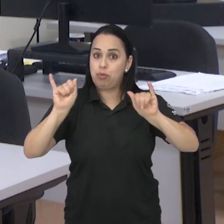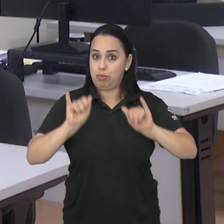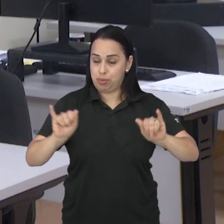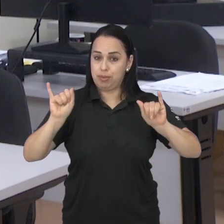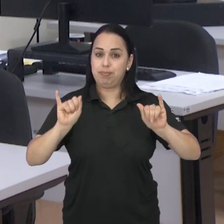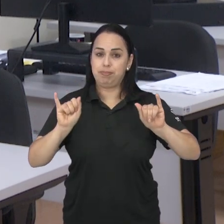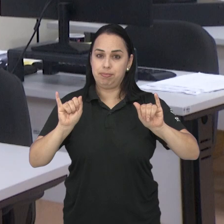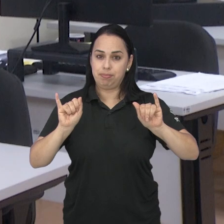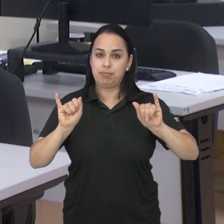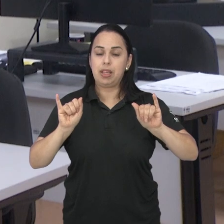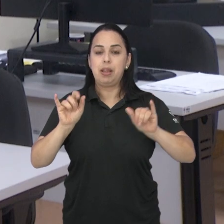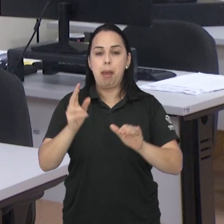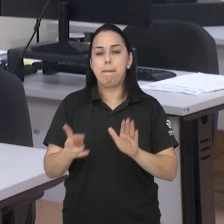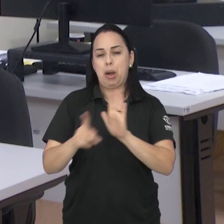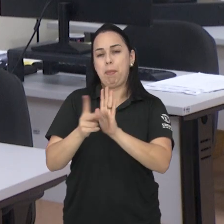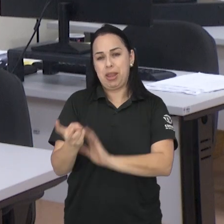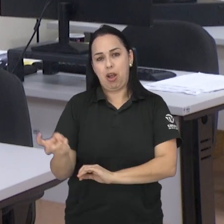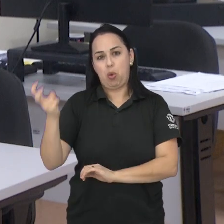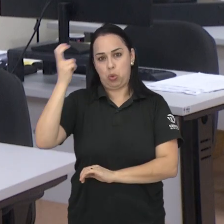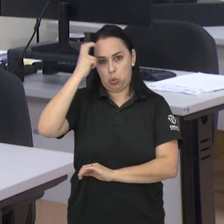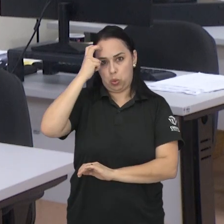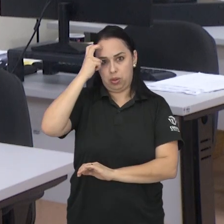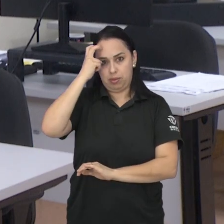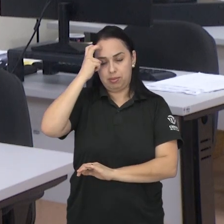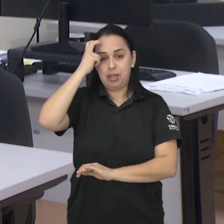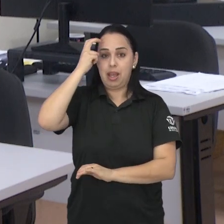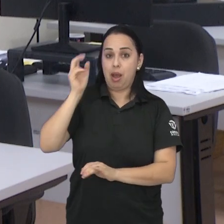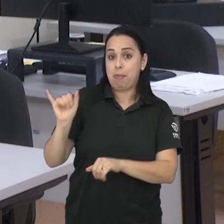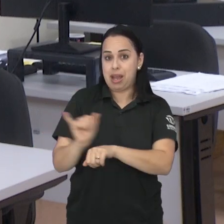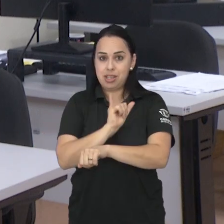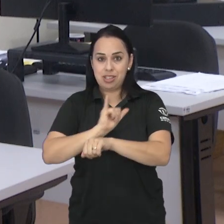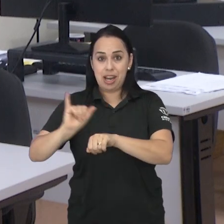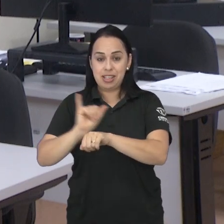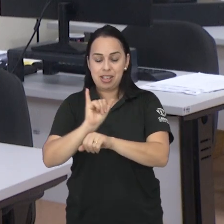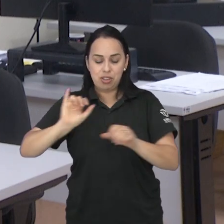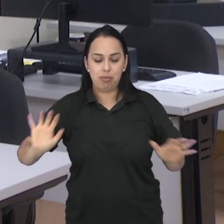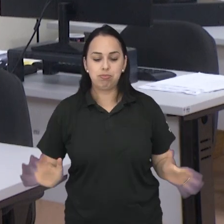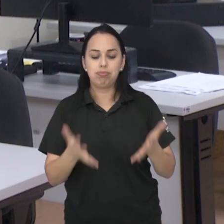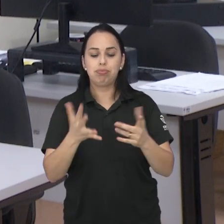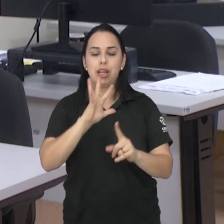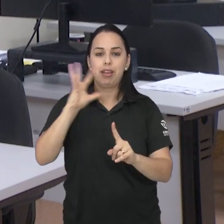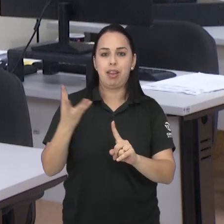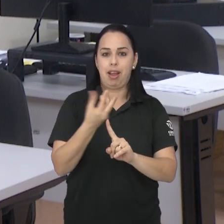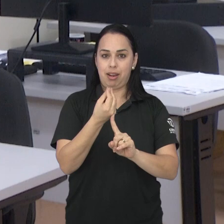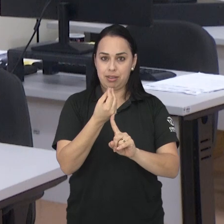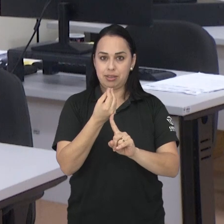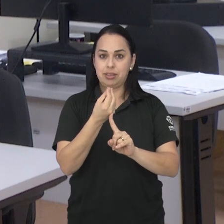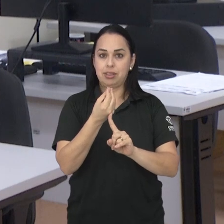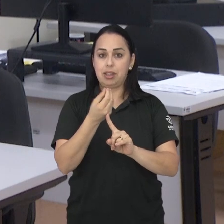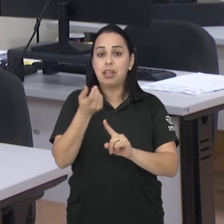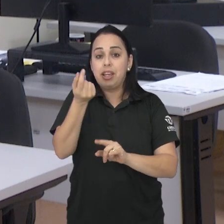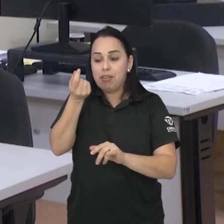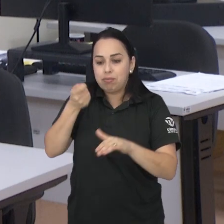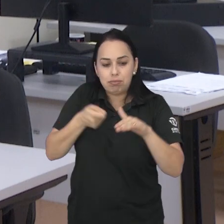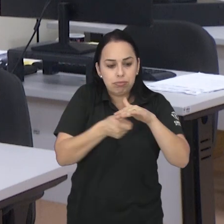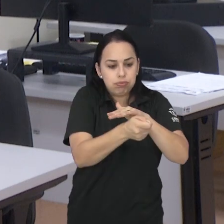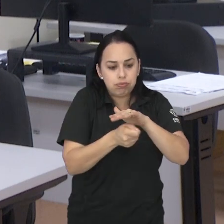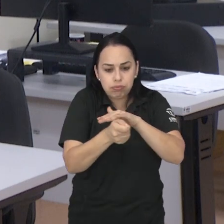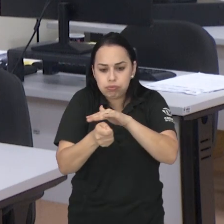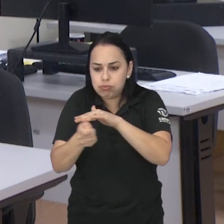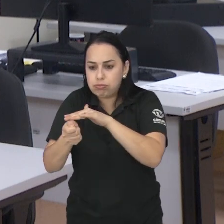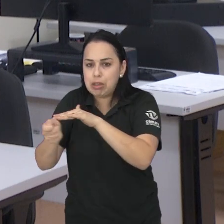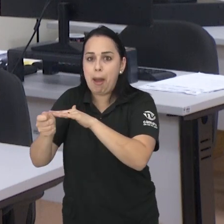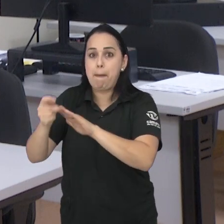Recursos do Fundo Municipal de Cultura. O fundo é uma maneira de fomentar a arte na cidade, porque investe em